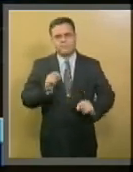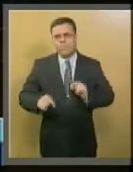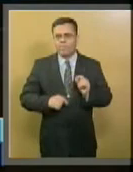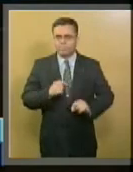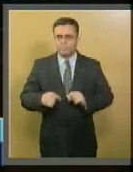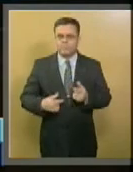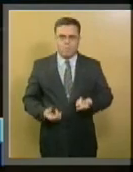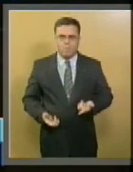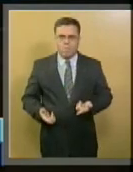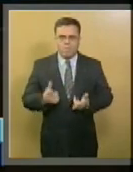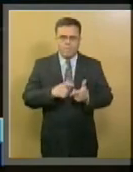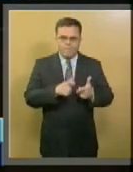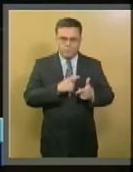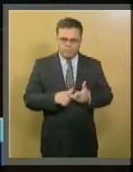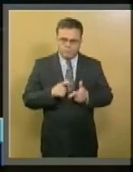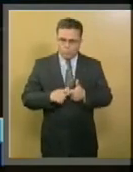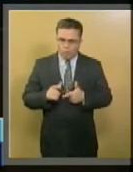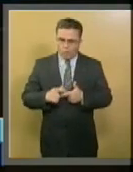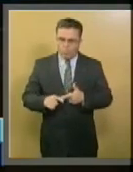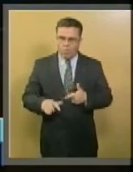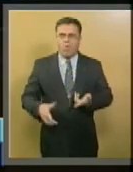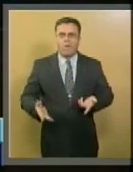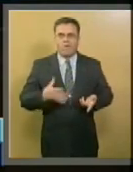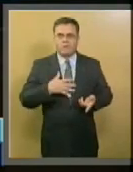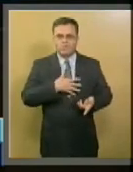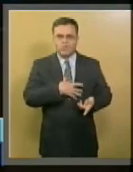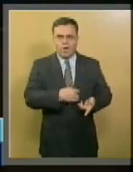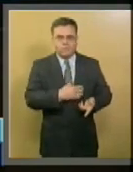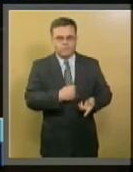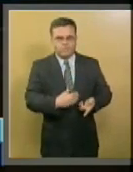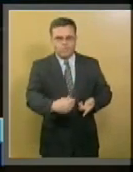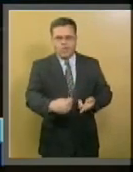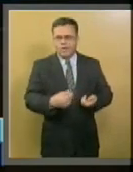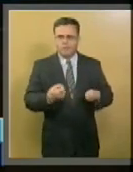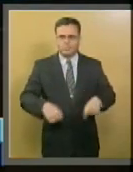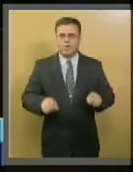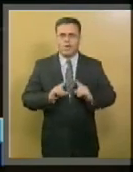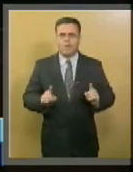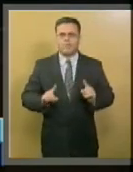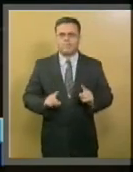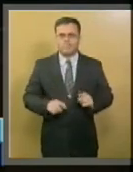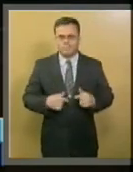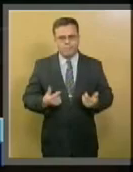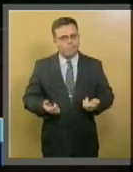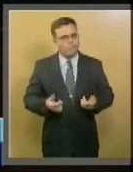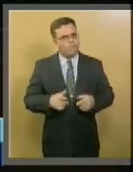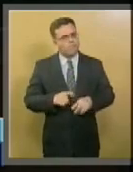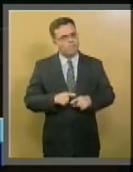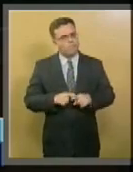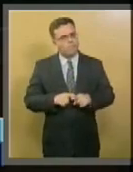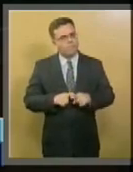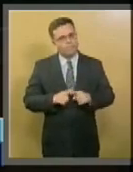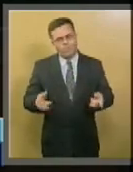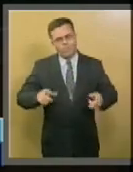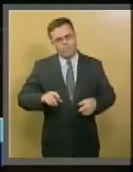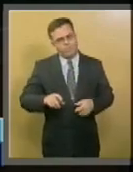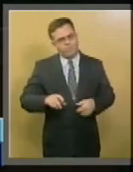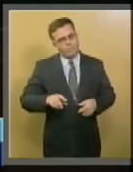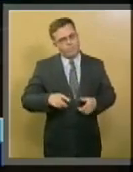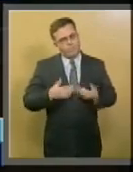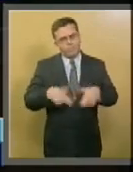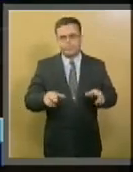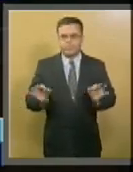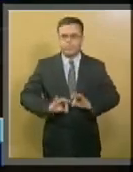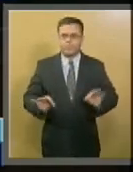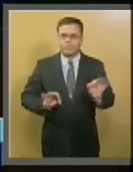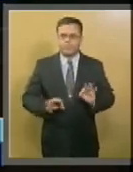que não existam novas crias. E dessa maneira não vão existir novas doenças e novos resgates. Mas não resolve o problema dos animais que estão na rua.